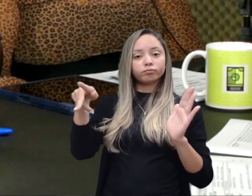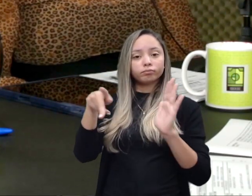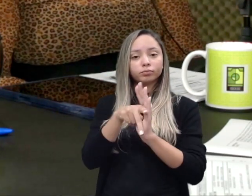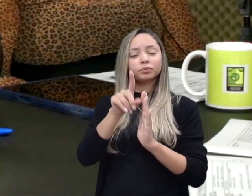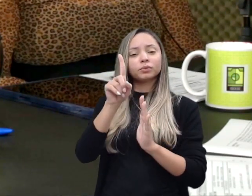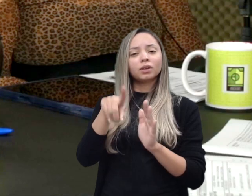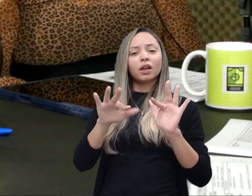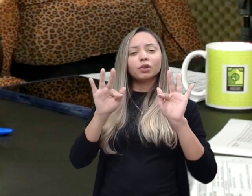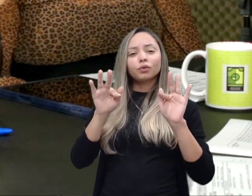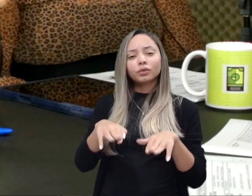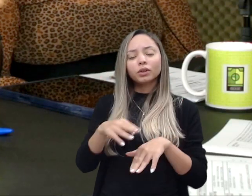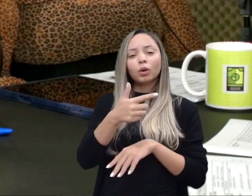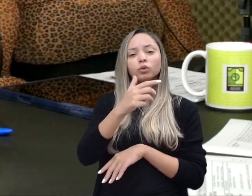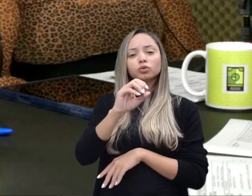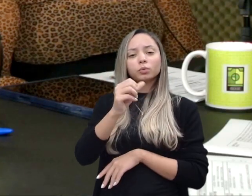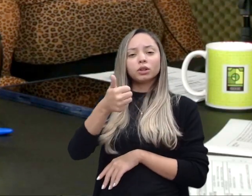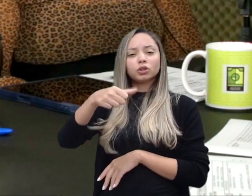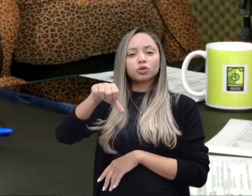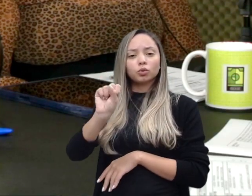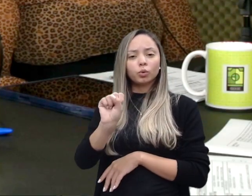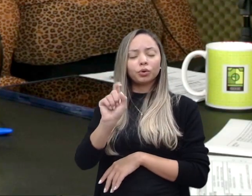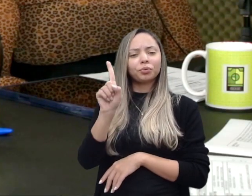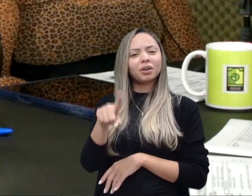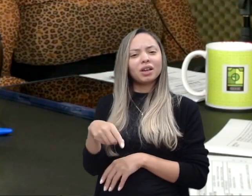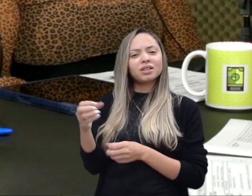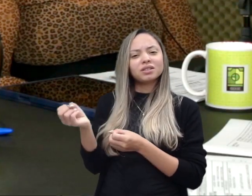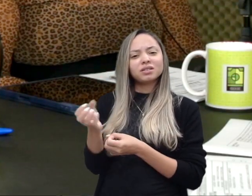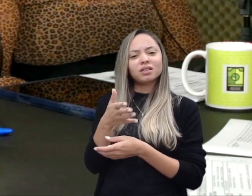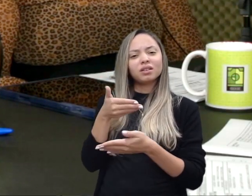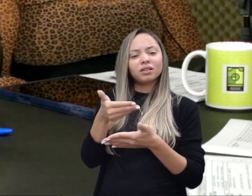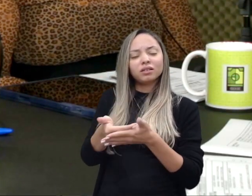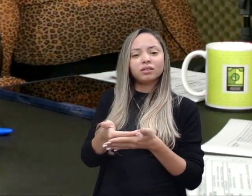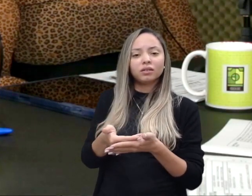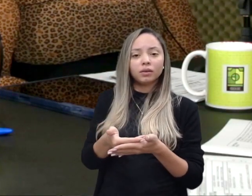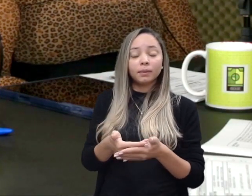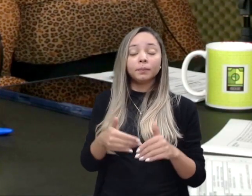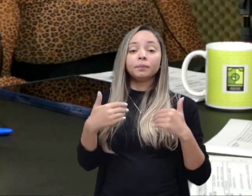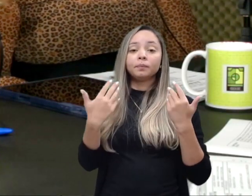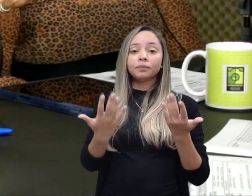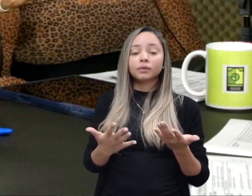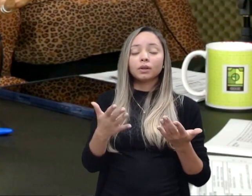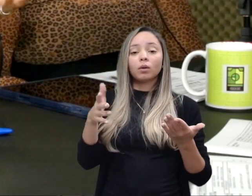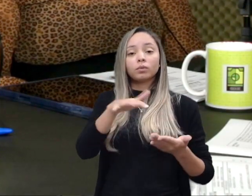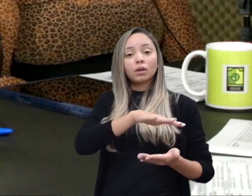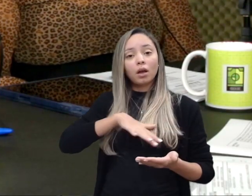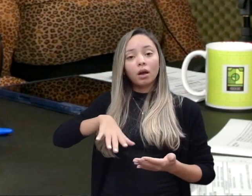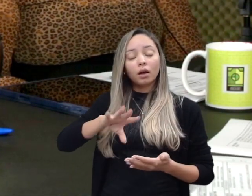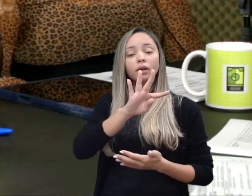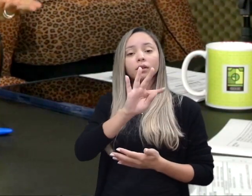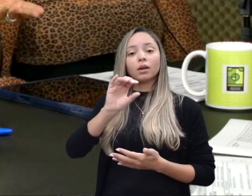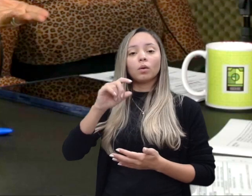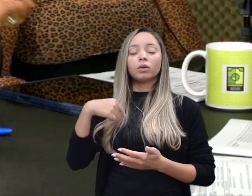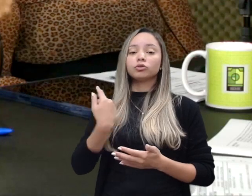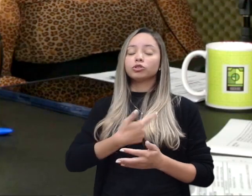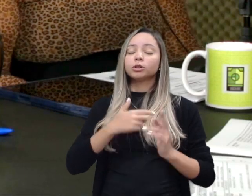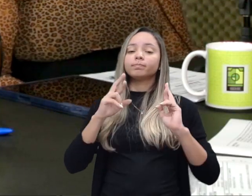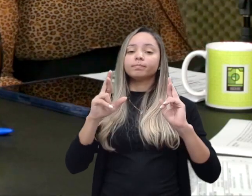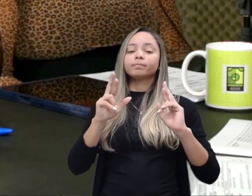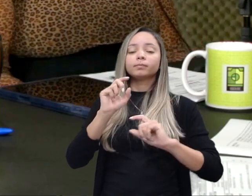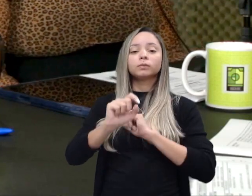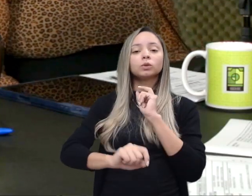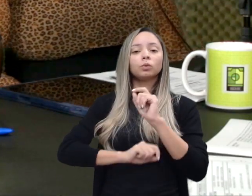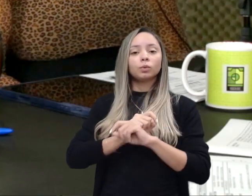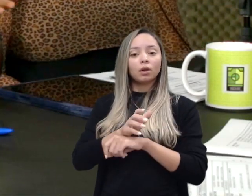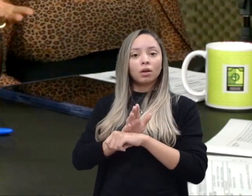final de 2018. Então, assim, a gente, na nossa classe, né, na terapia ocupacional, a gente almeja isso, que um dia a gente possa ocupar